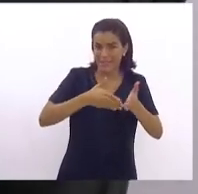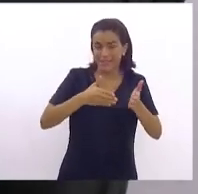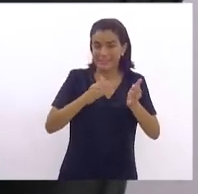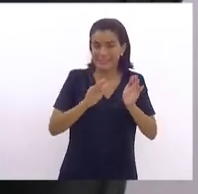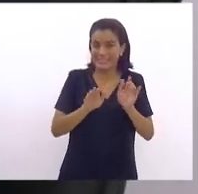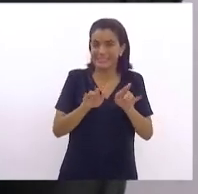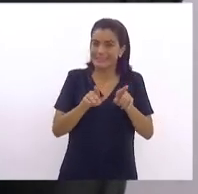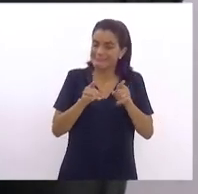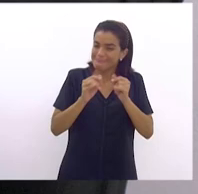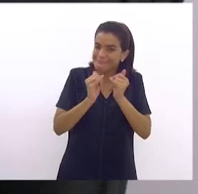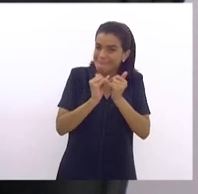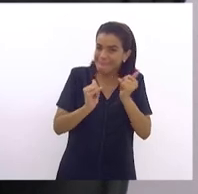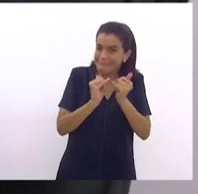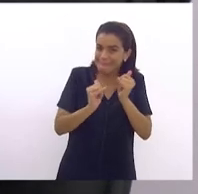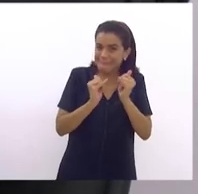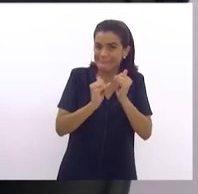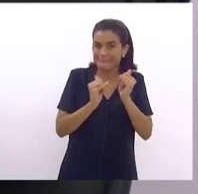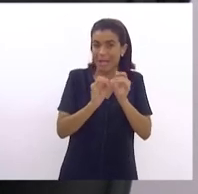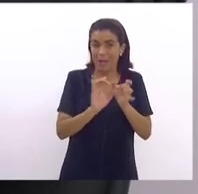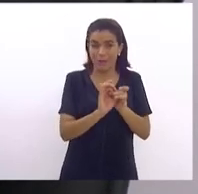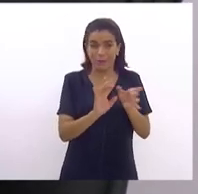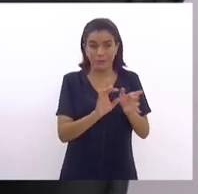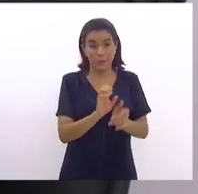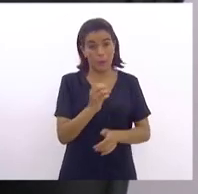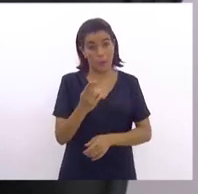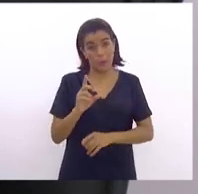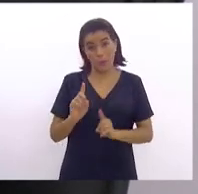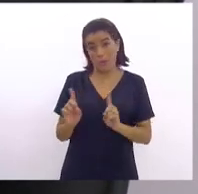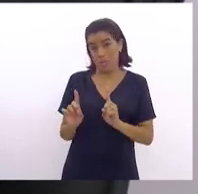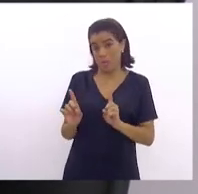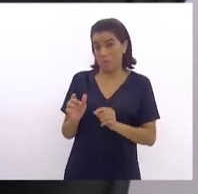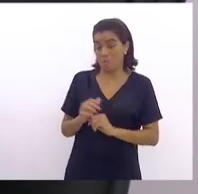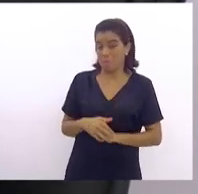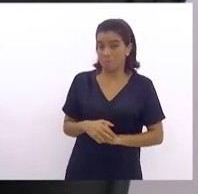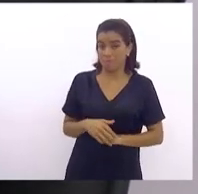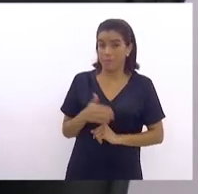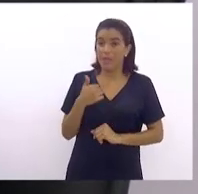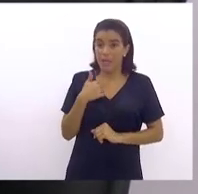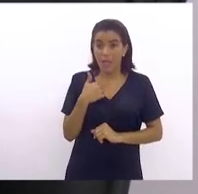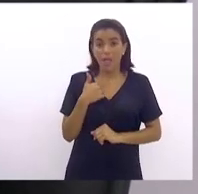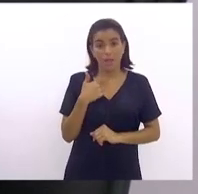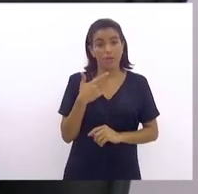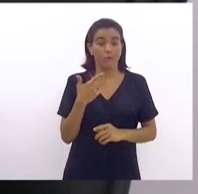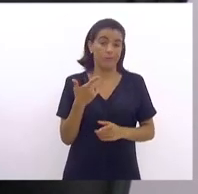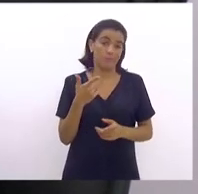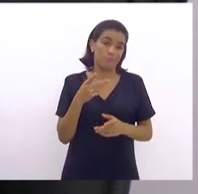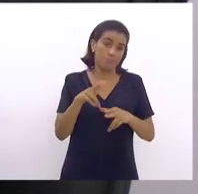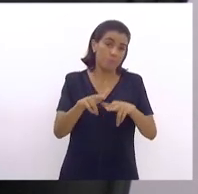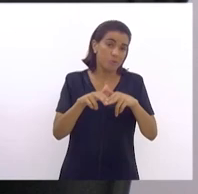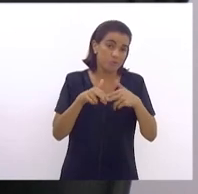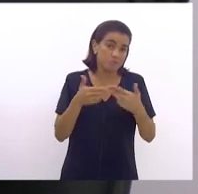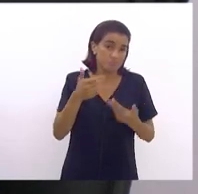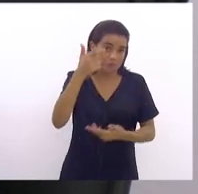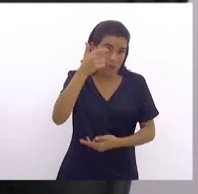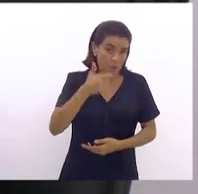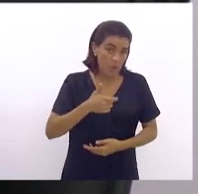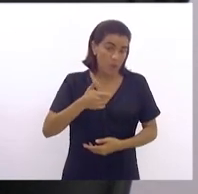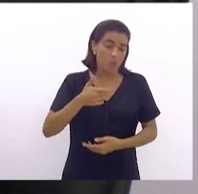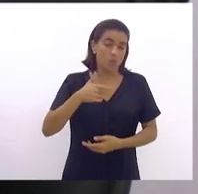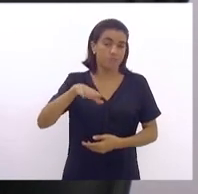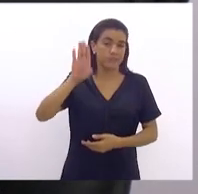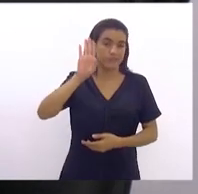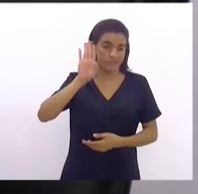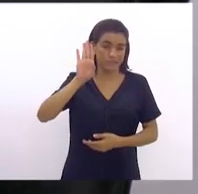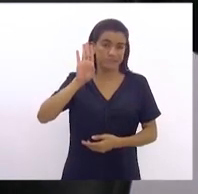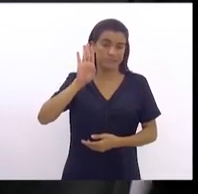projetos autorizativos ou não. Para discutir, presidente. Eu botei, justamente, né, como questão de ordem, deputado Carlinhos, para que a gente